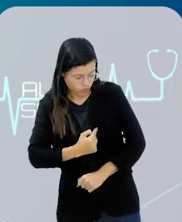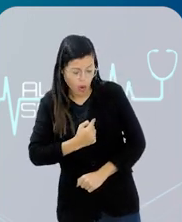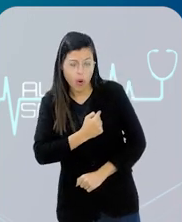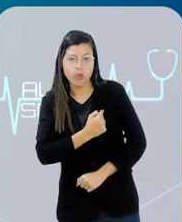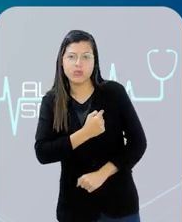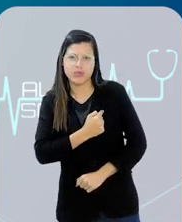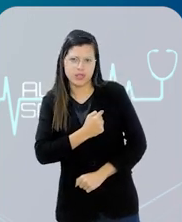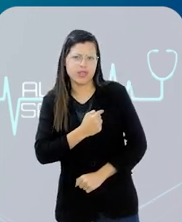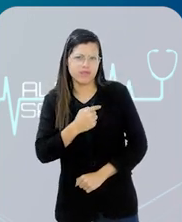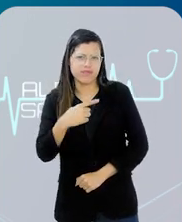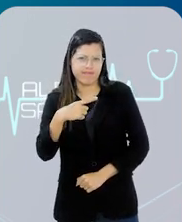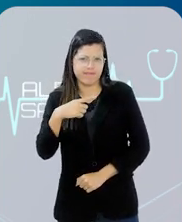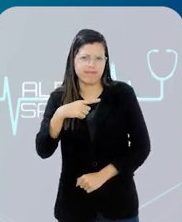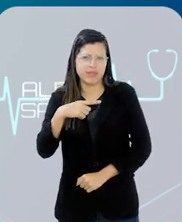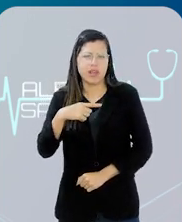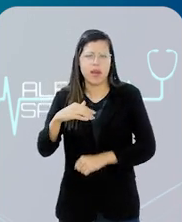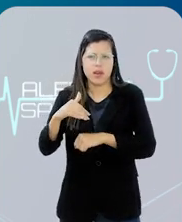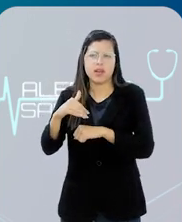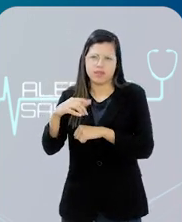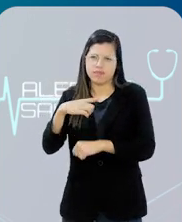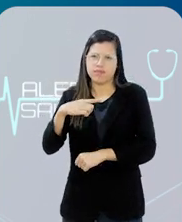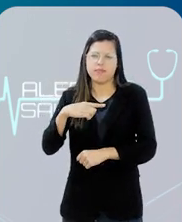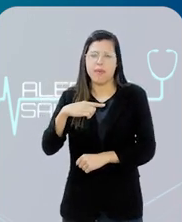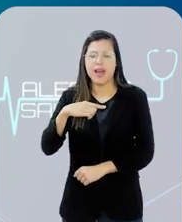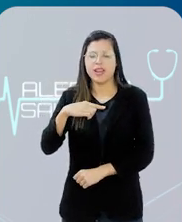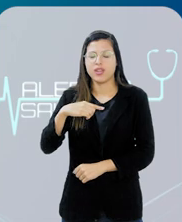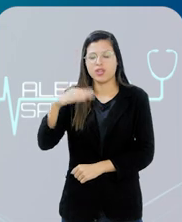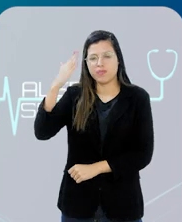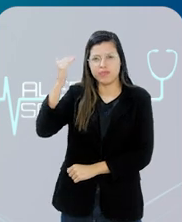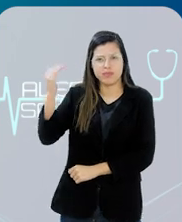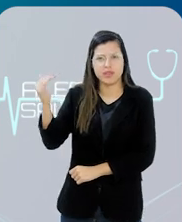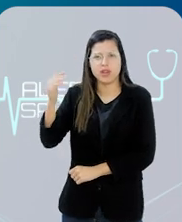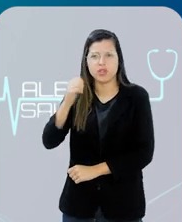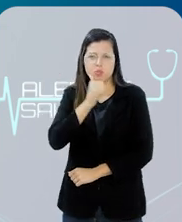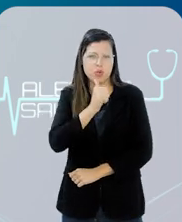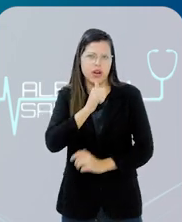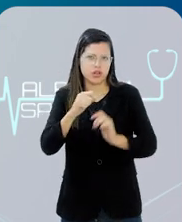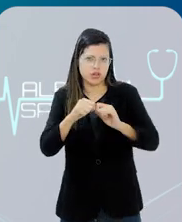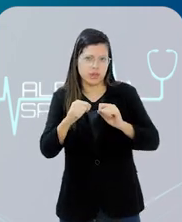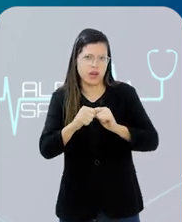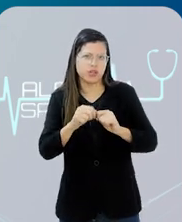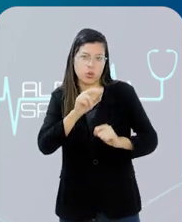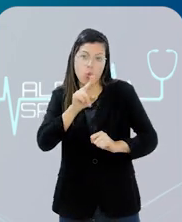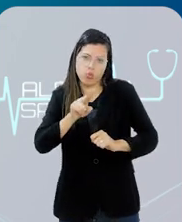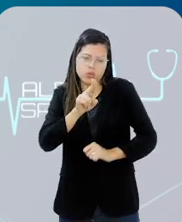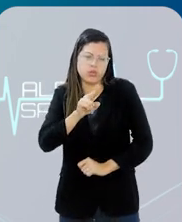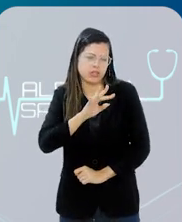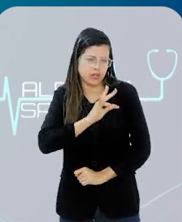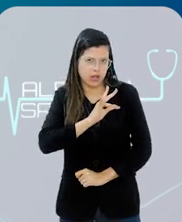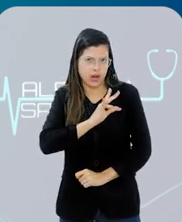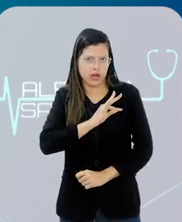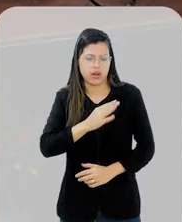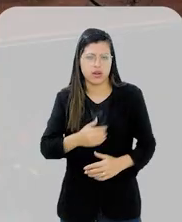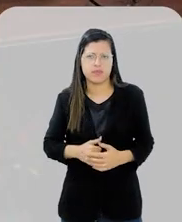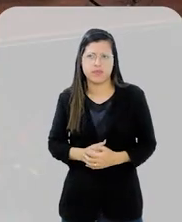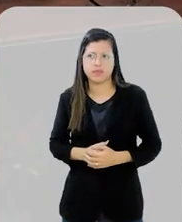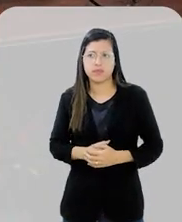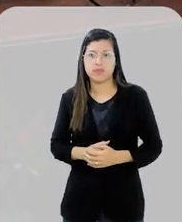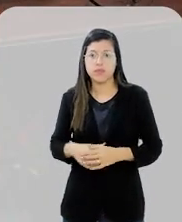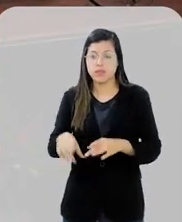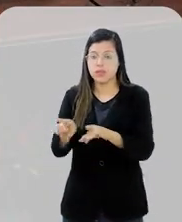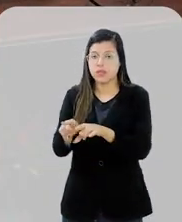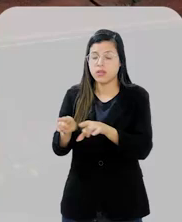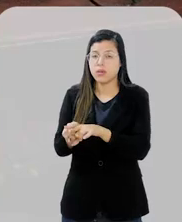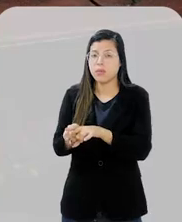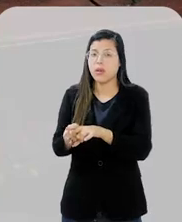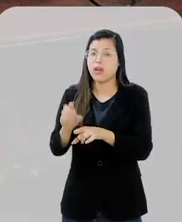T invertido, que é a mais comum que as mulheres acabam fazendo como técnica de redução de mama, tá? Ainda nesse sentido,